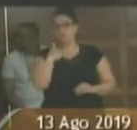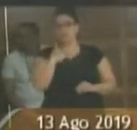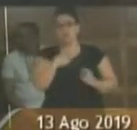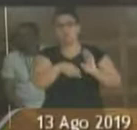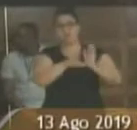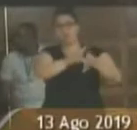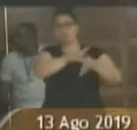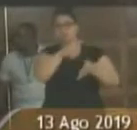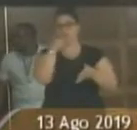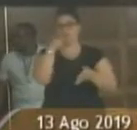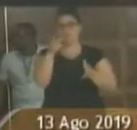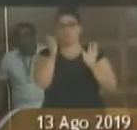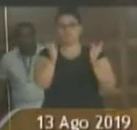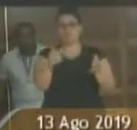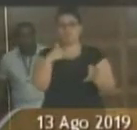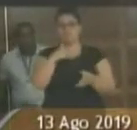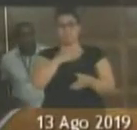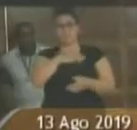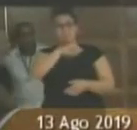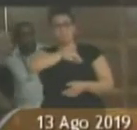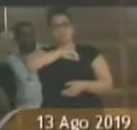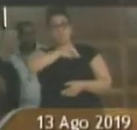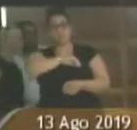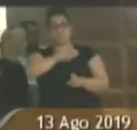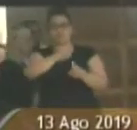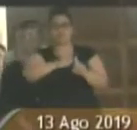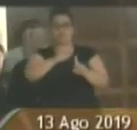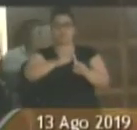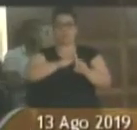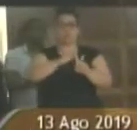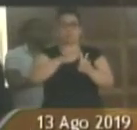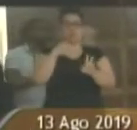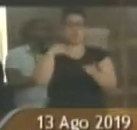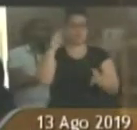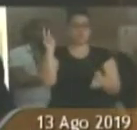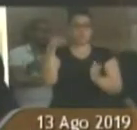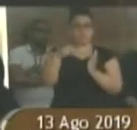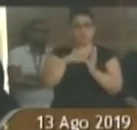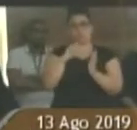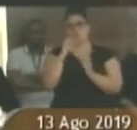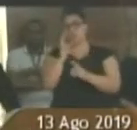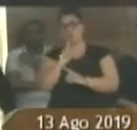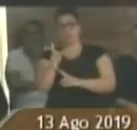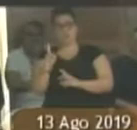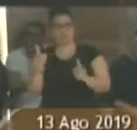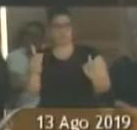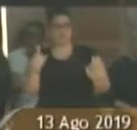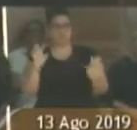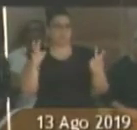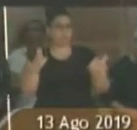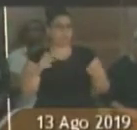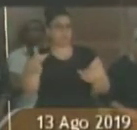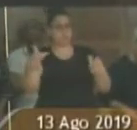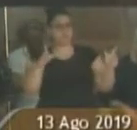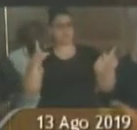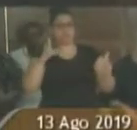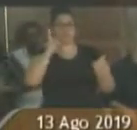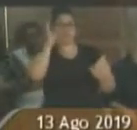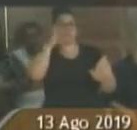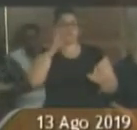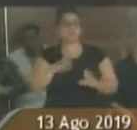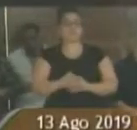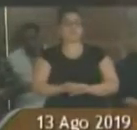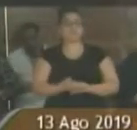tribuna. Tenho o meu salário todo mês. Eu vindo aqui ou não, eu tenho, como os demais vereadores. E o povo que